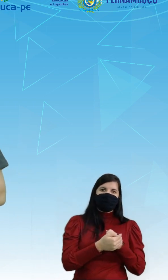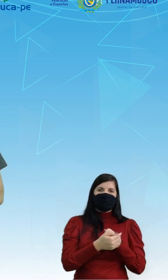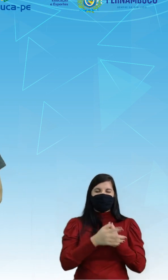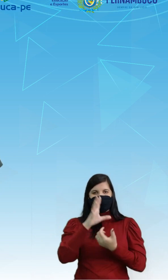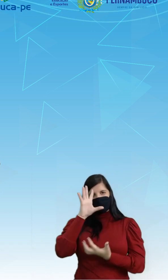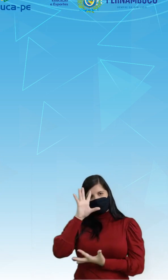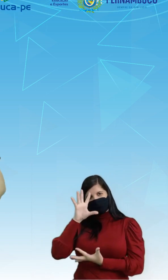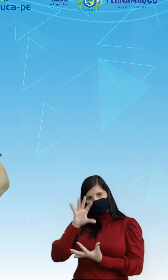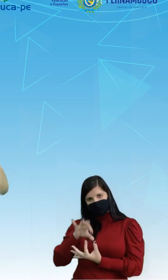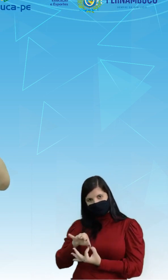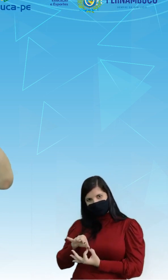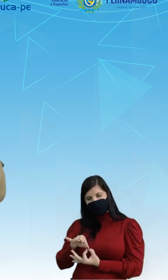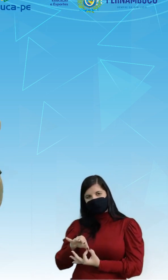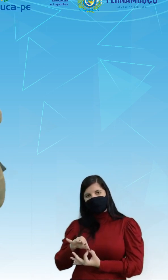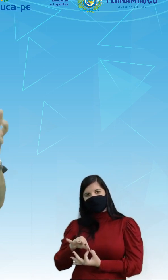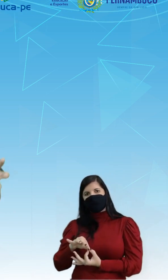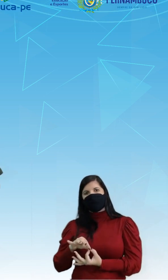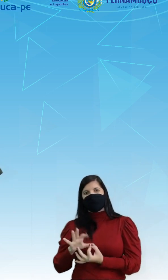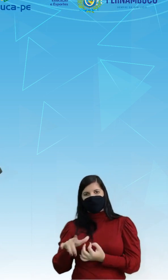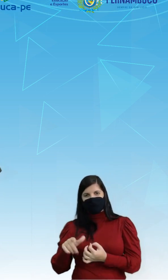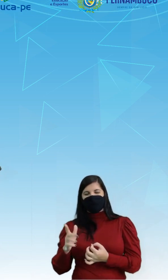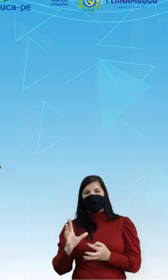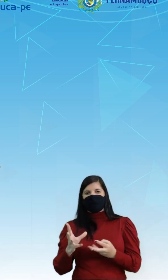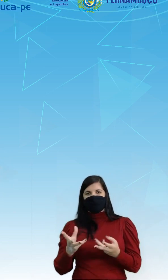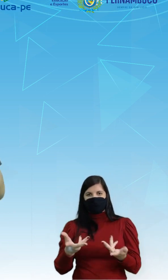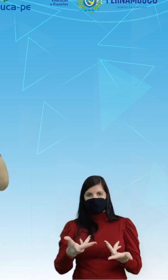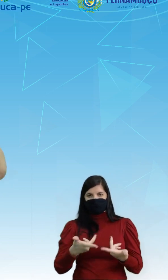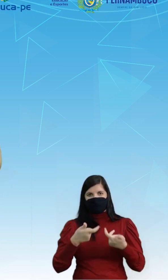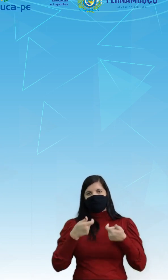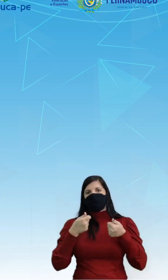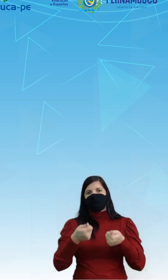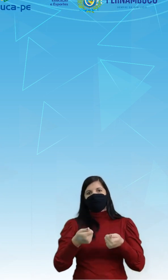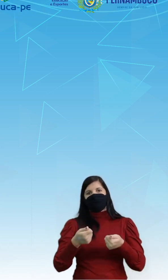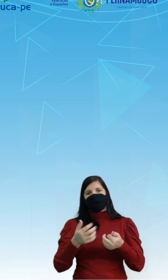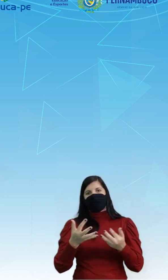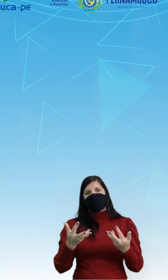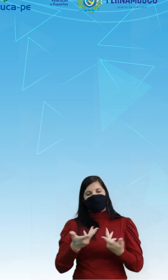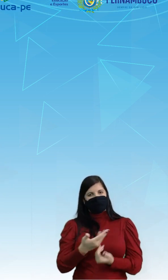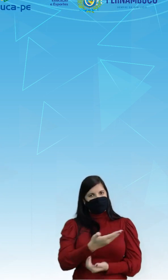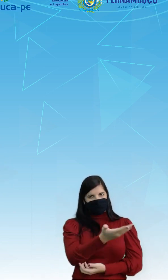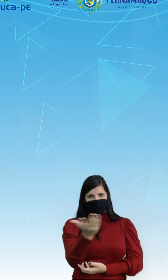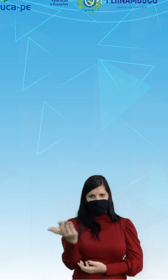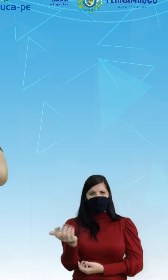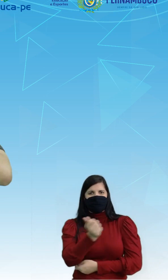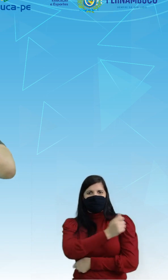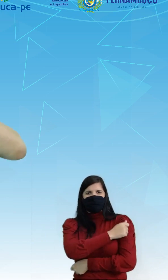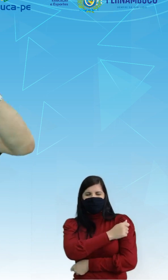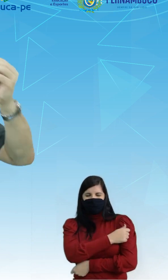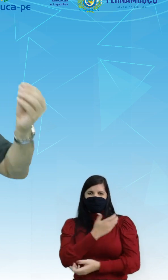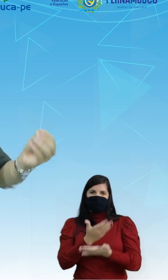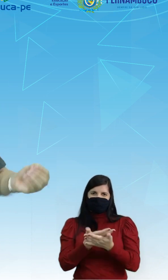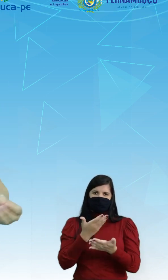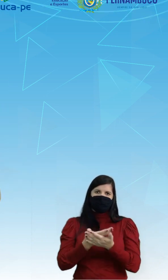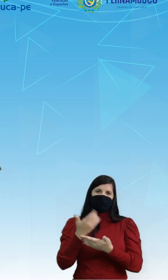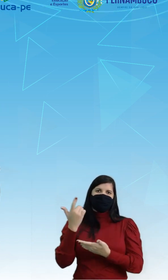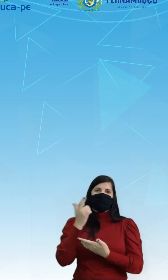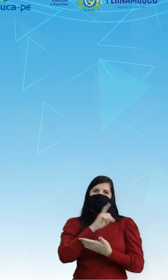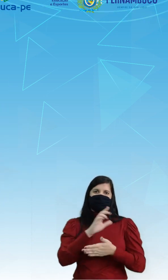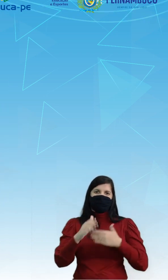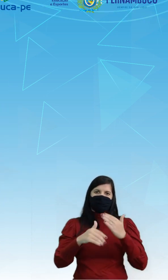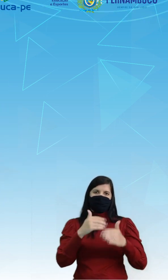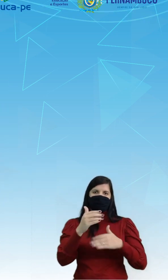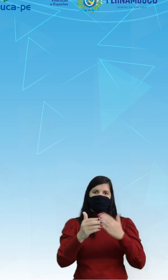o implícito, é ser proficiente. Então, veja, até você estudou. Então, veja só o que é que está